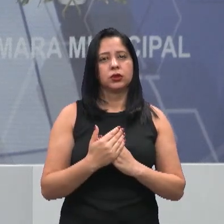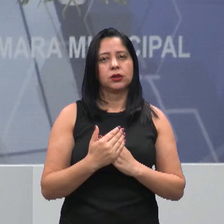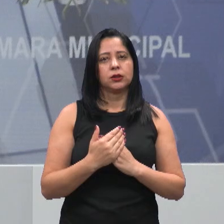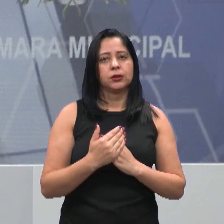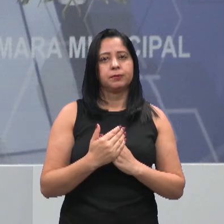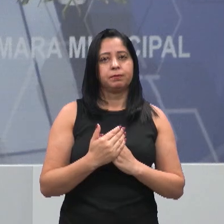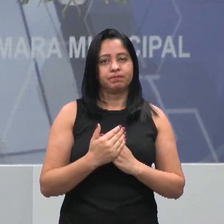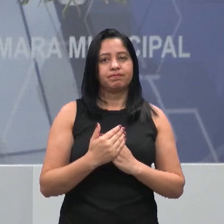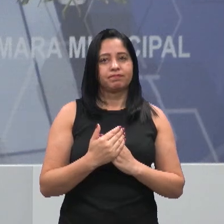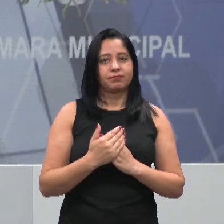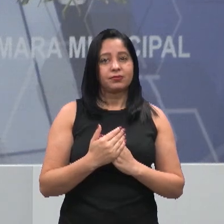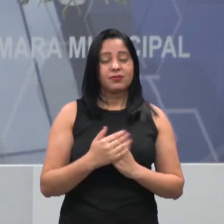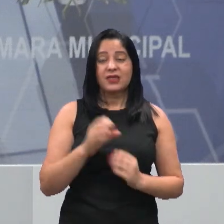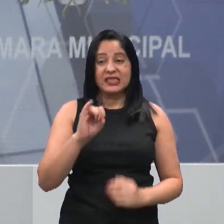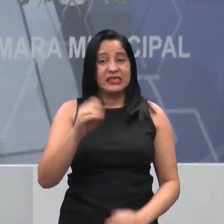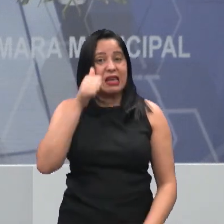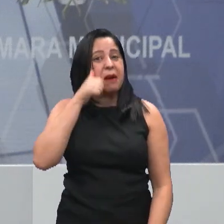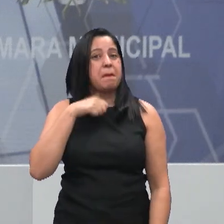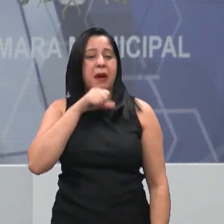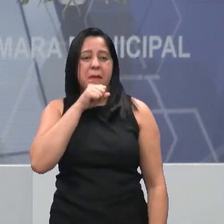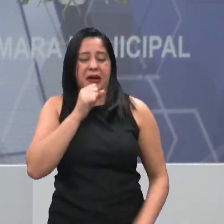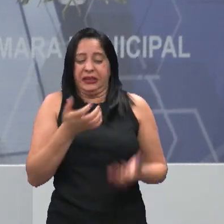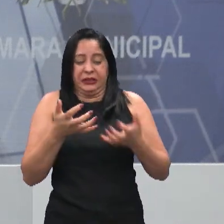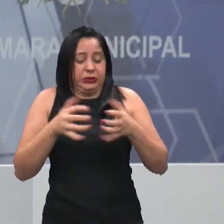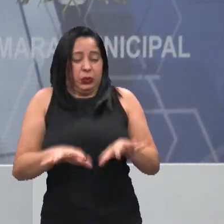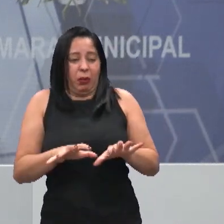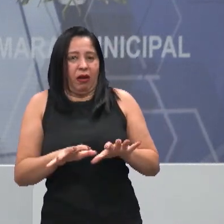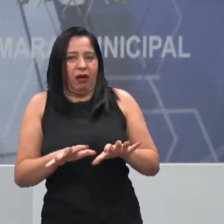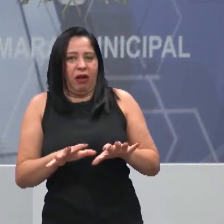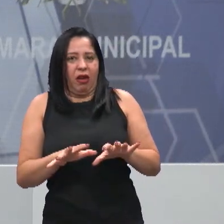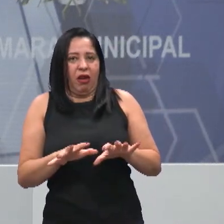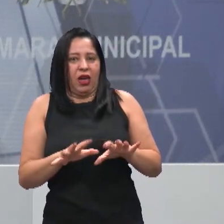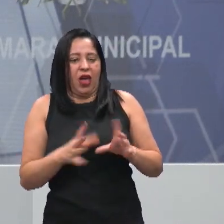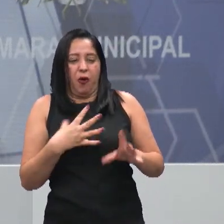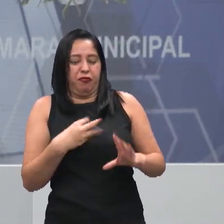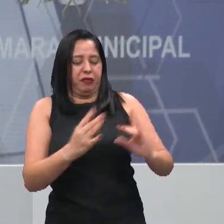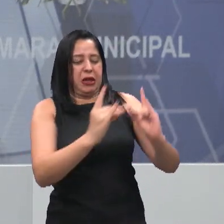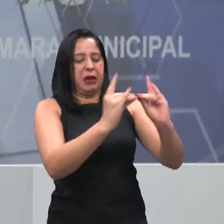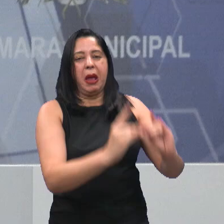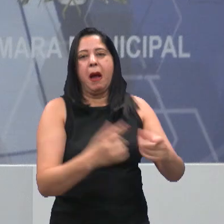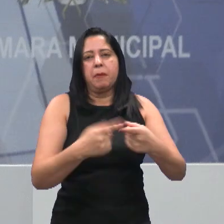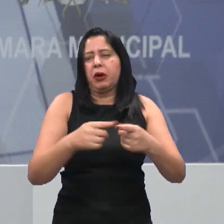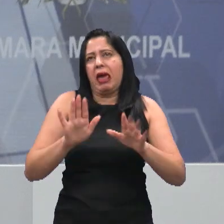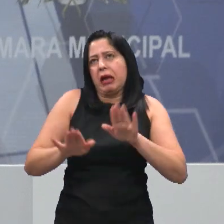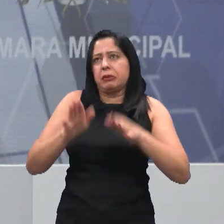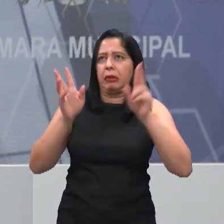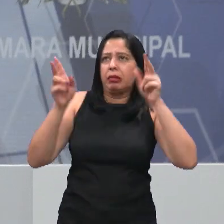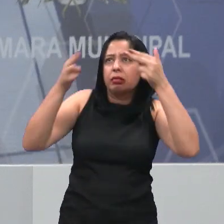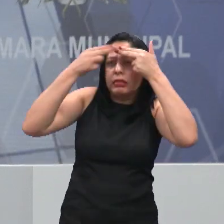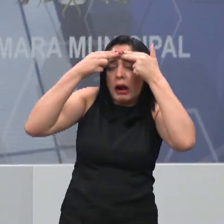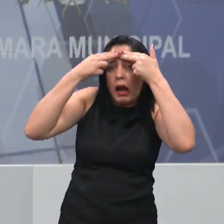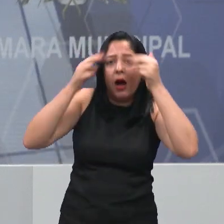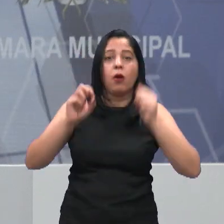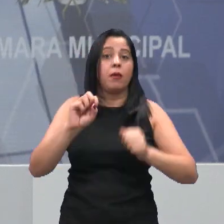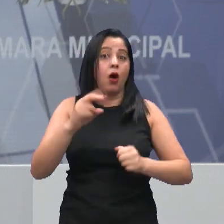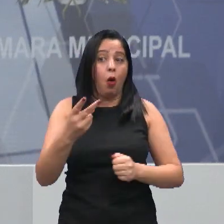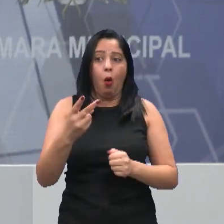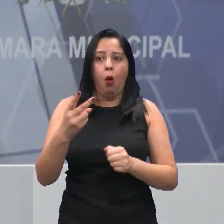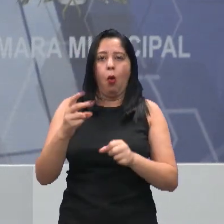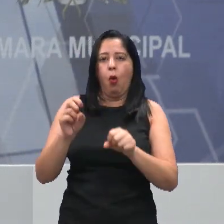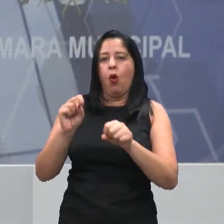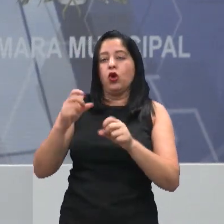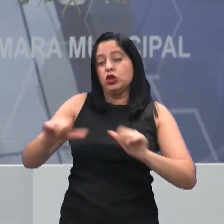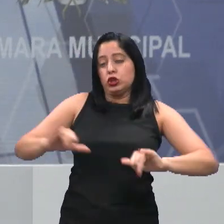que mesmo que a mãe não queira, hoje, por um trauma da família, ou por ter sido vítima de um